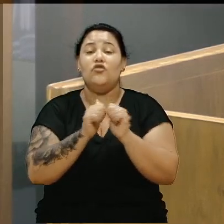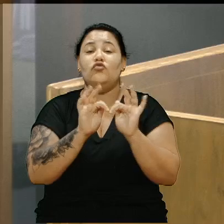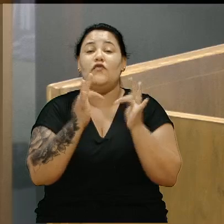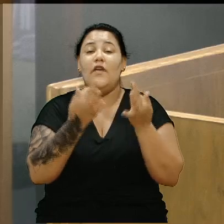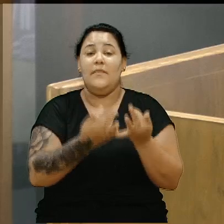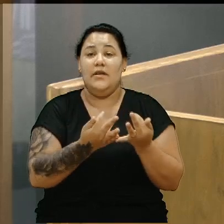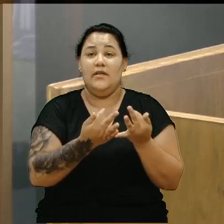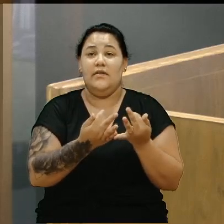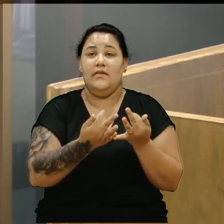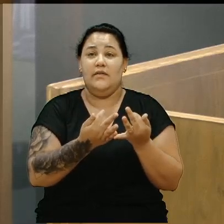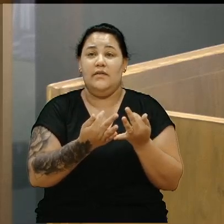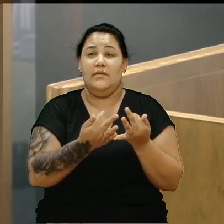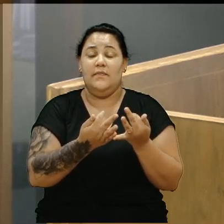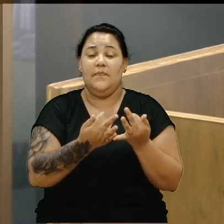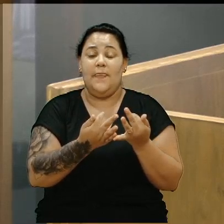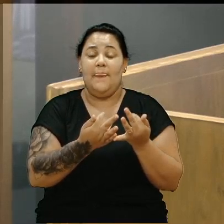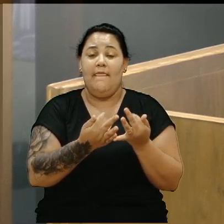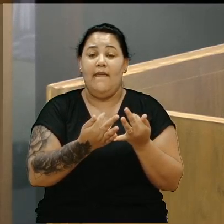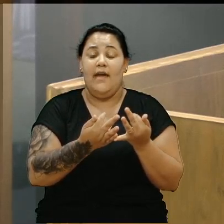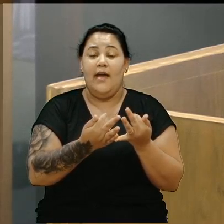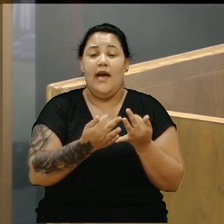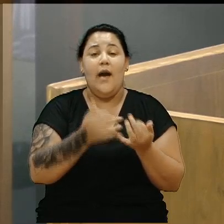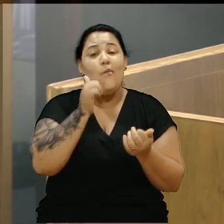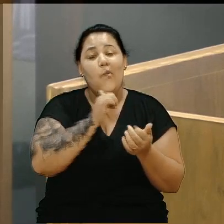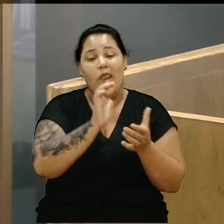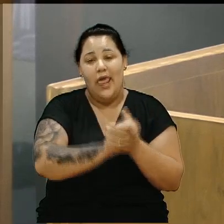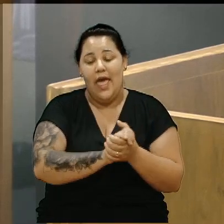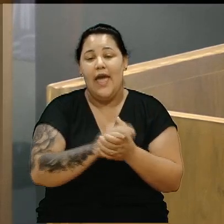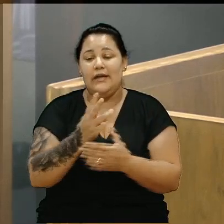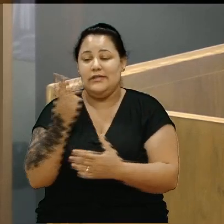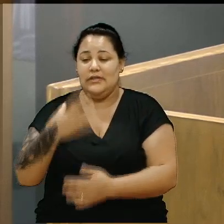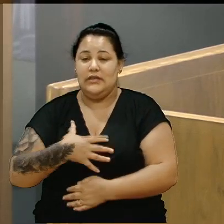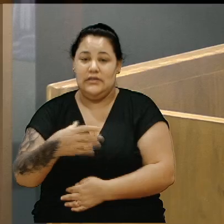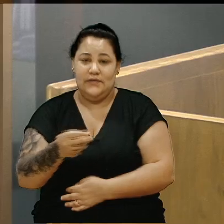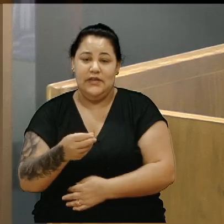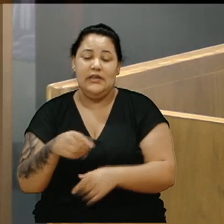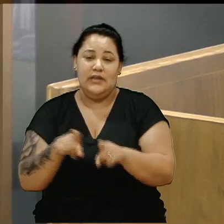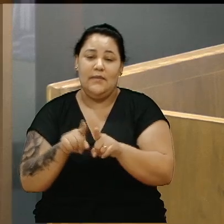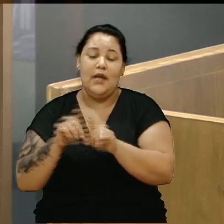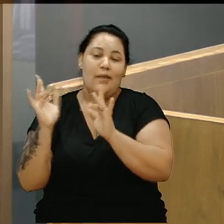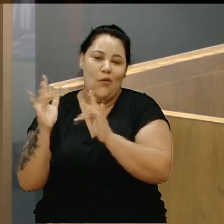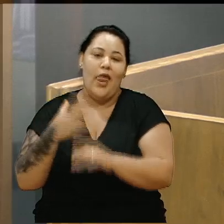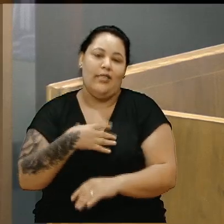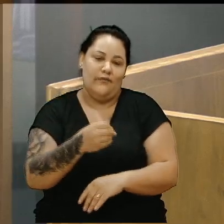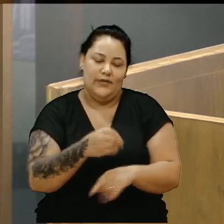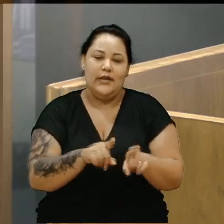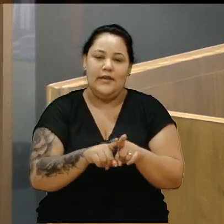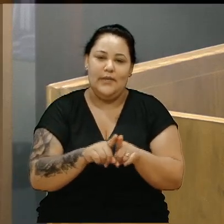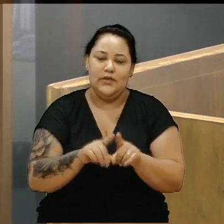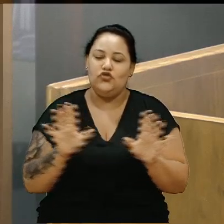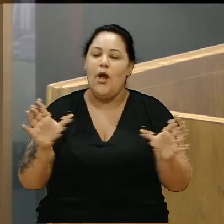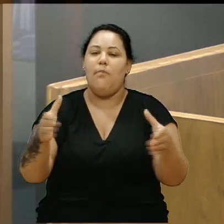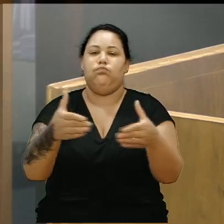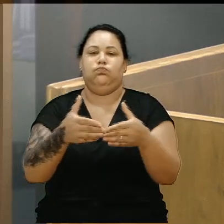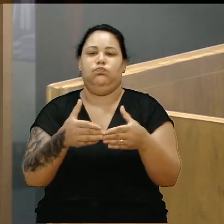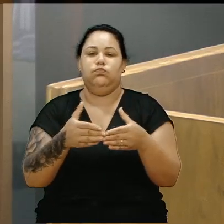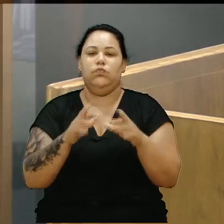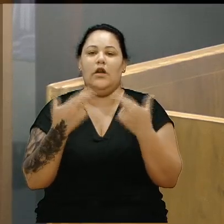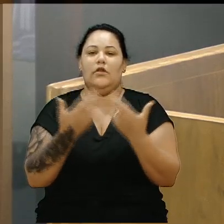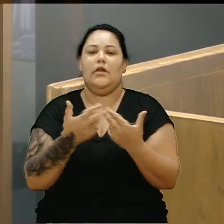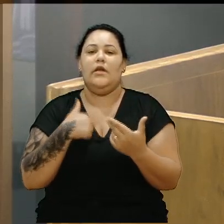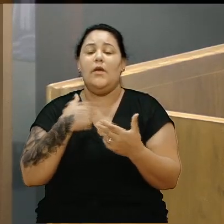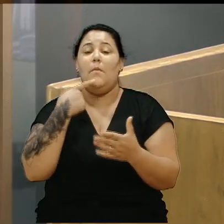3 filhas, Jéssica, Sara e Isadora, que o meu genro e os aspirantes a genro, né? E perguntei para eles o que eles achavam. Por que